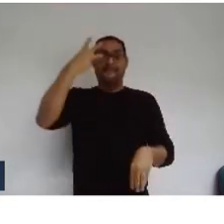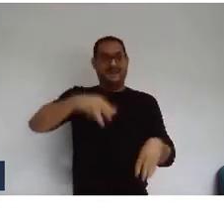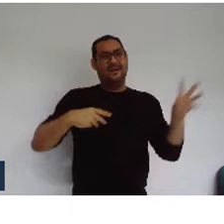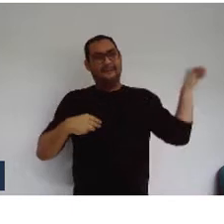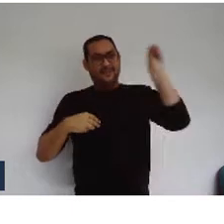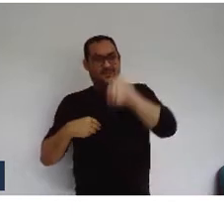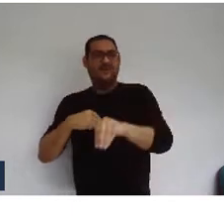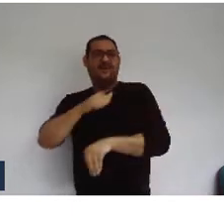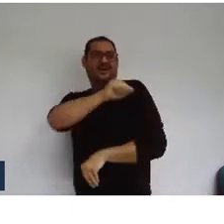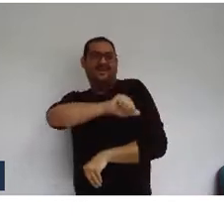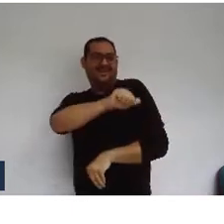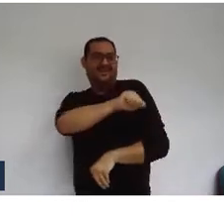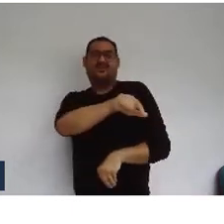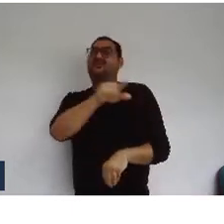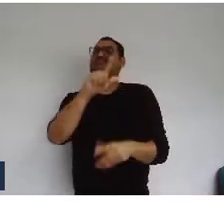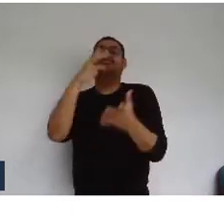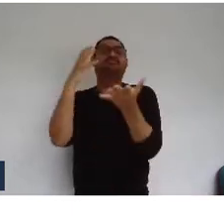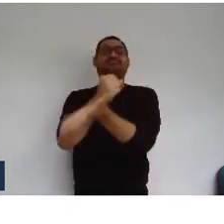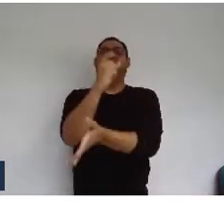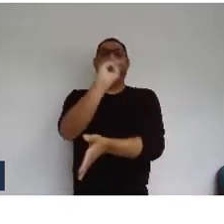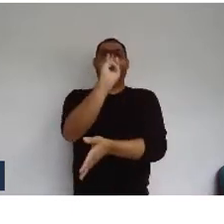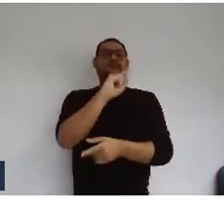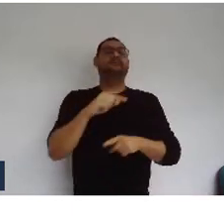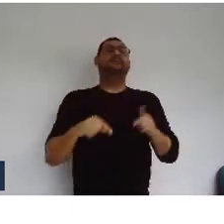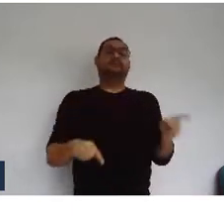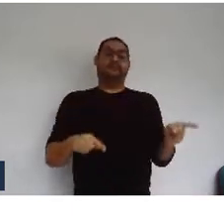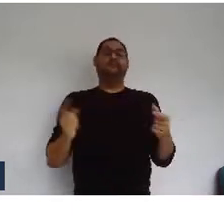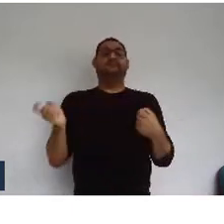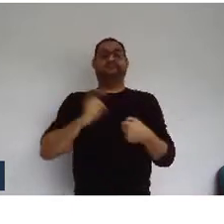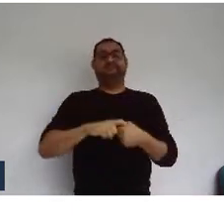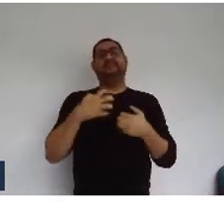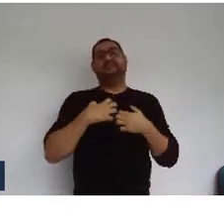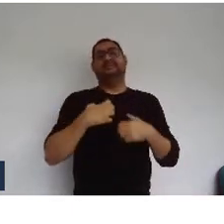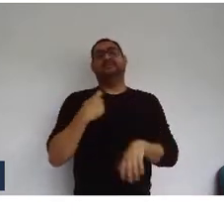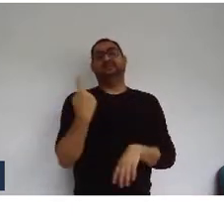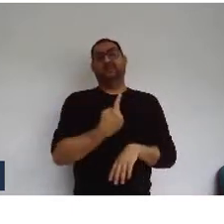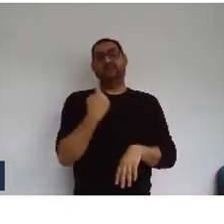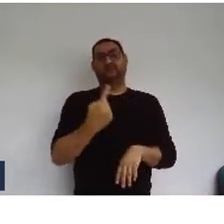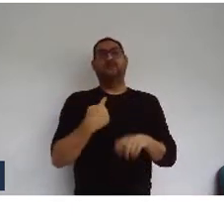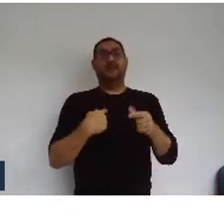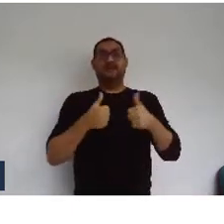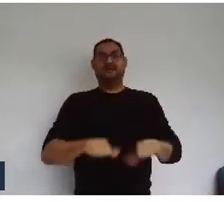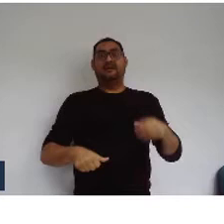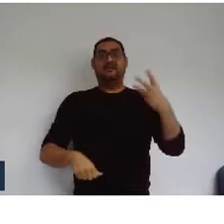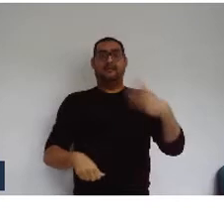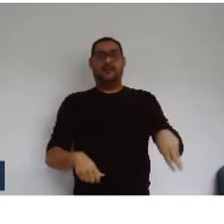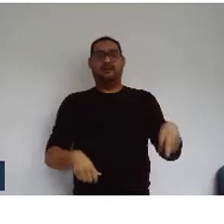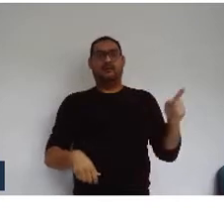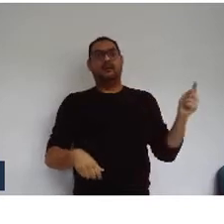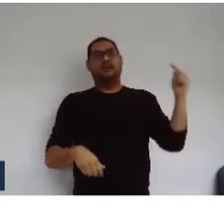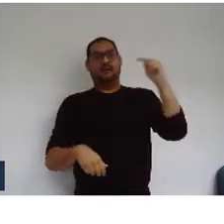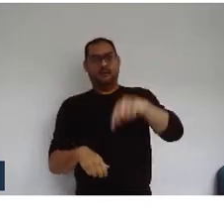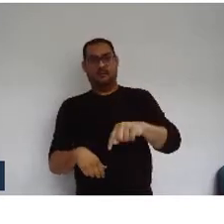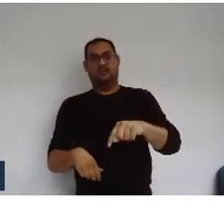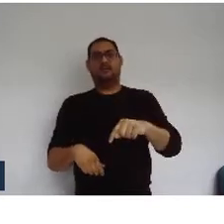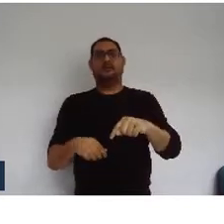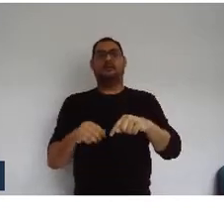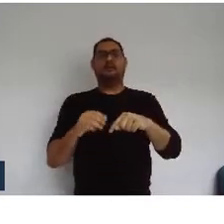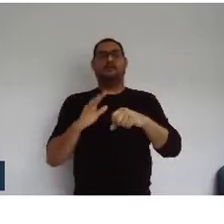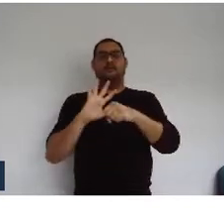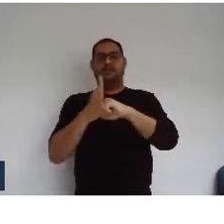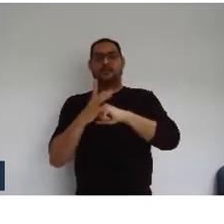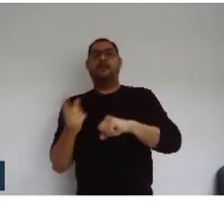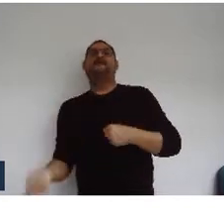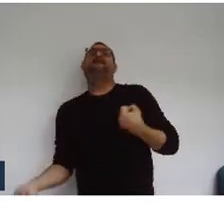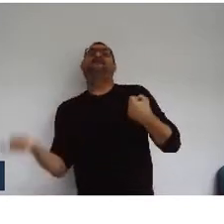de João desse lugar o fez voltar do Maranhão durante a pandemia. Ele veio para o Maranhão